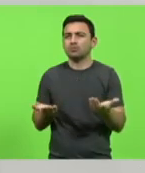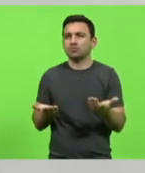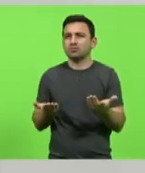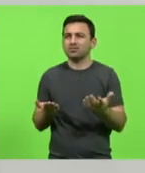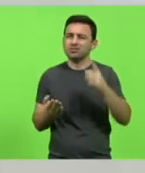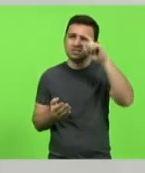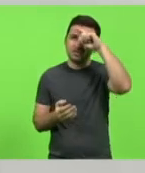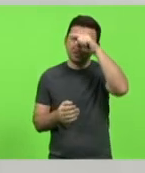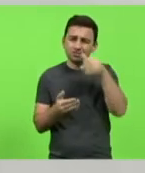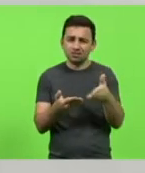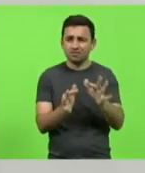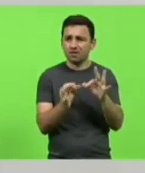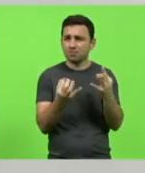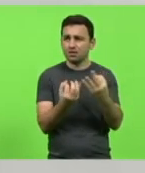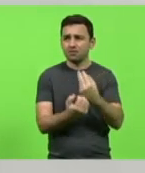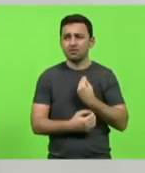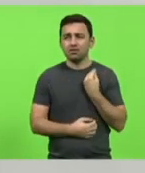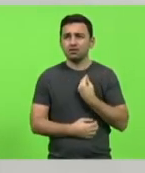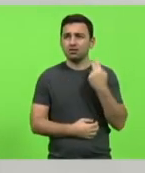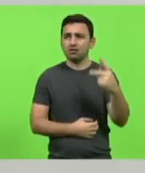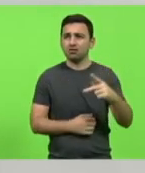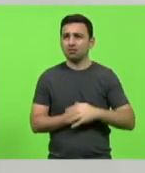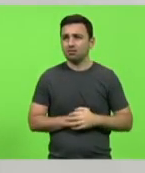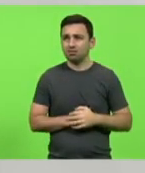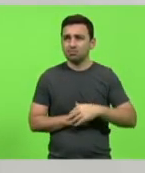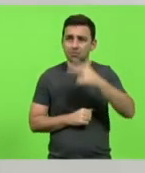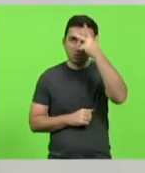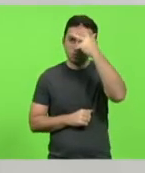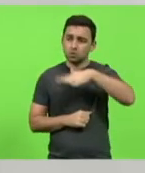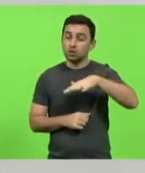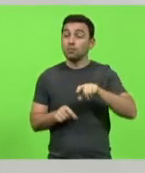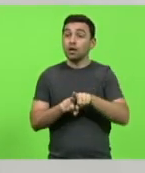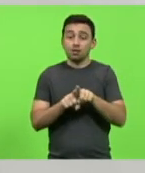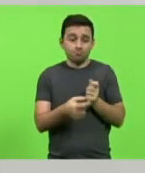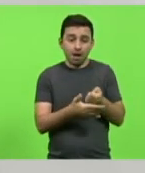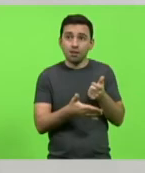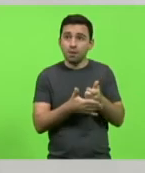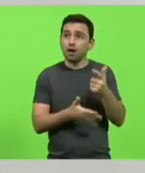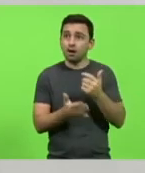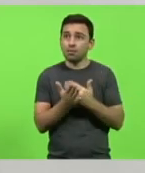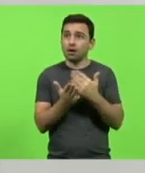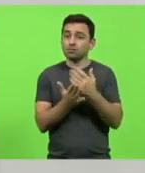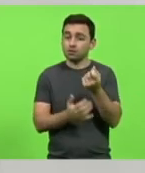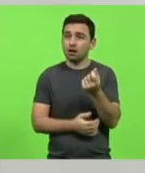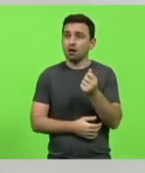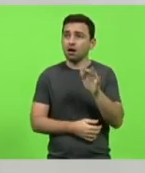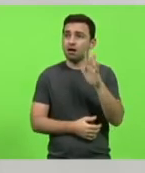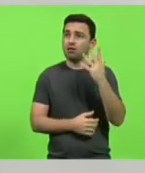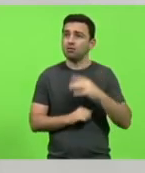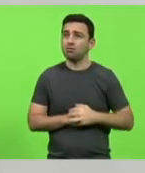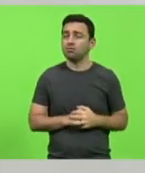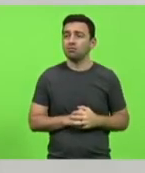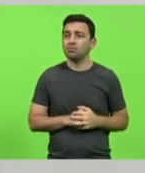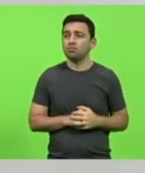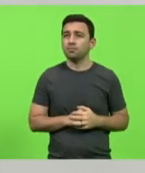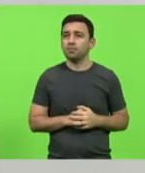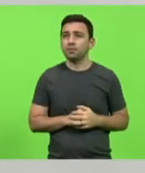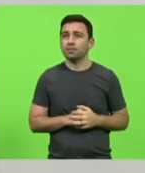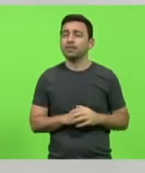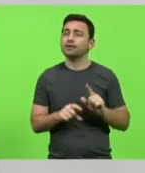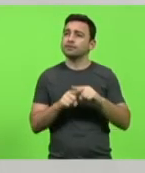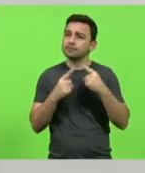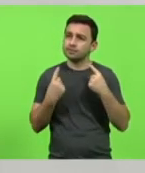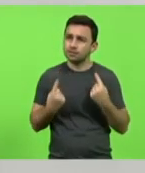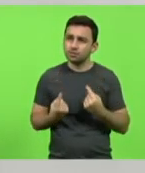vida dessa família, dessa pessoa, inclusive com os custos. Então, esse pedido é de